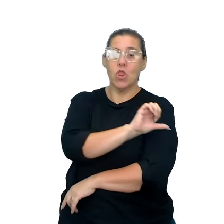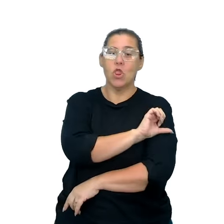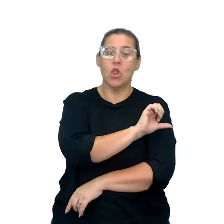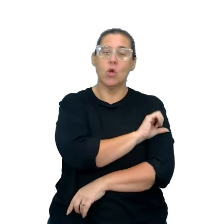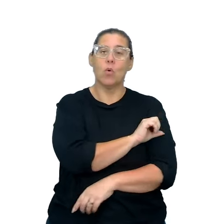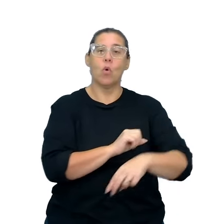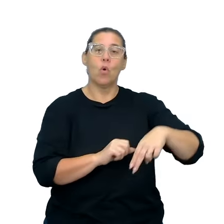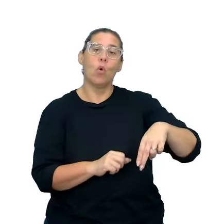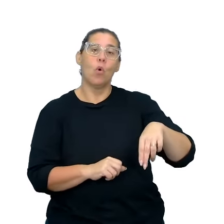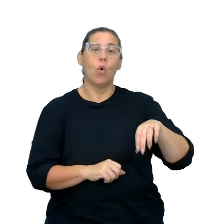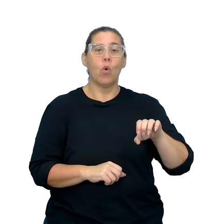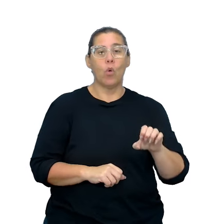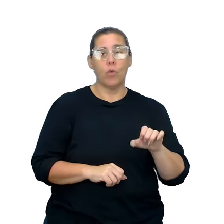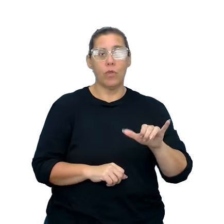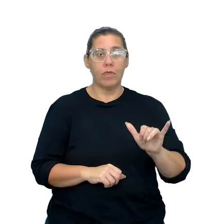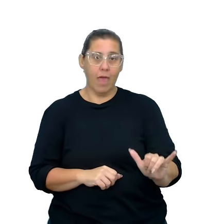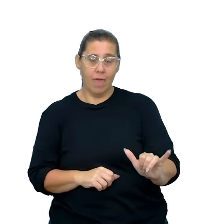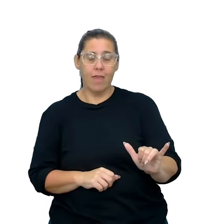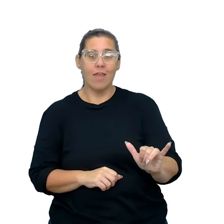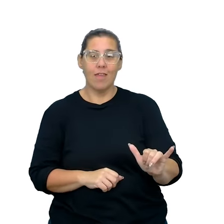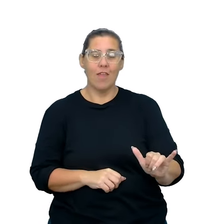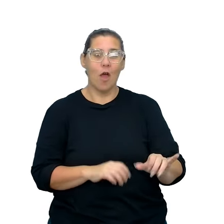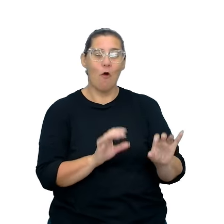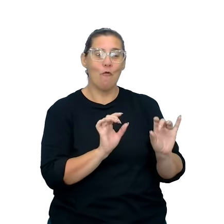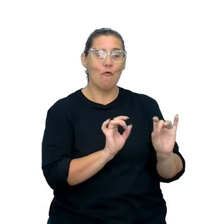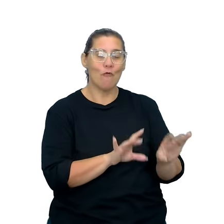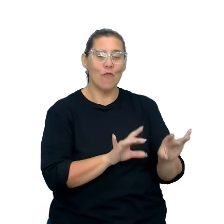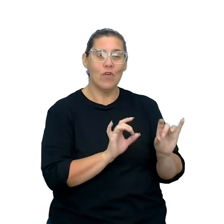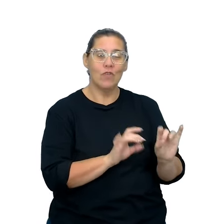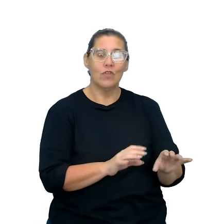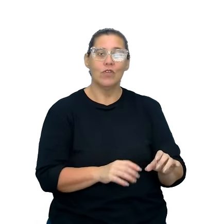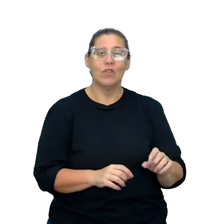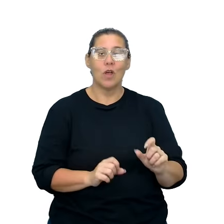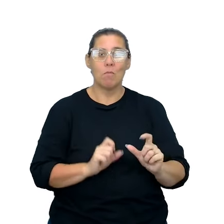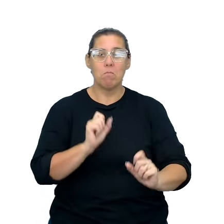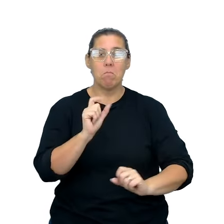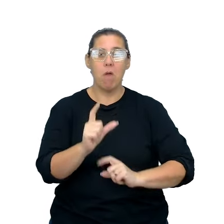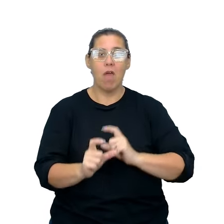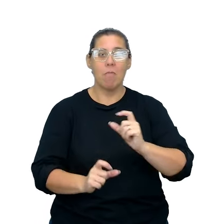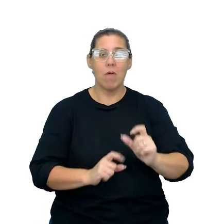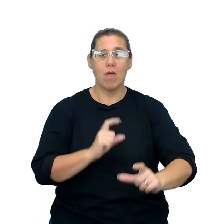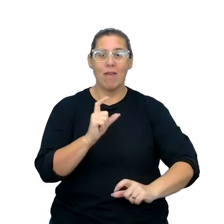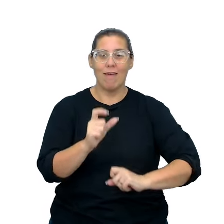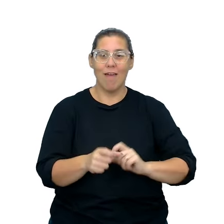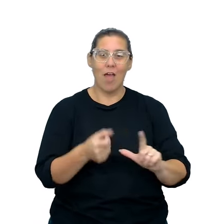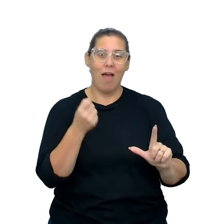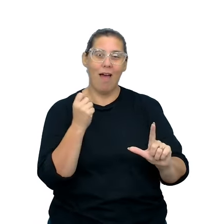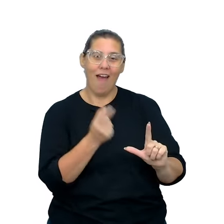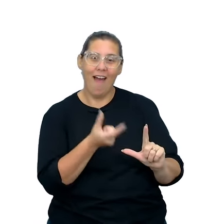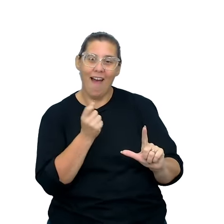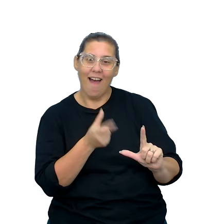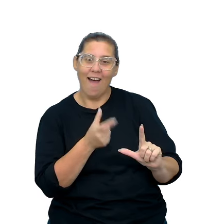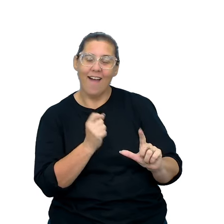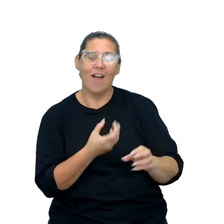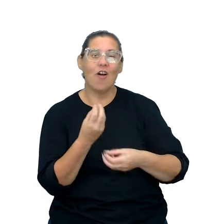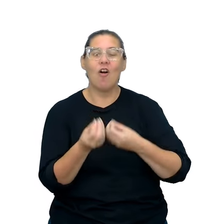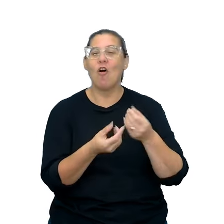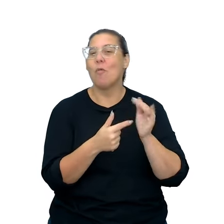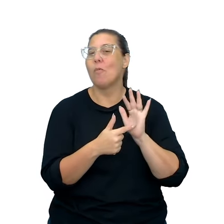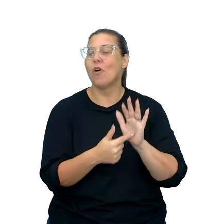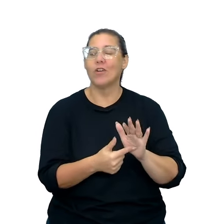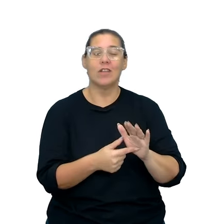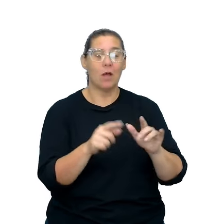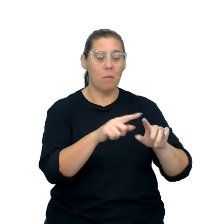vai tratar de uma oficina de memes. Então, por meio dessa oficina de memes, sugere-se, né, como se levar para a sala